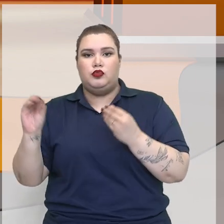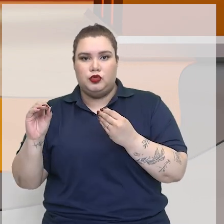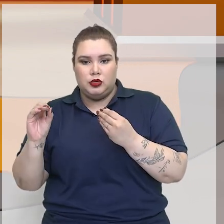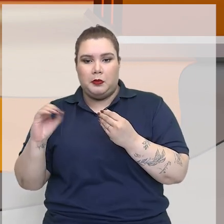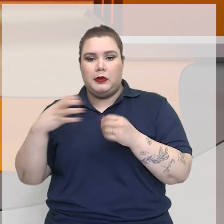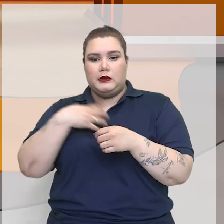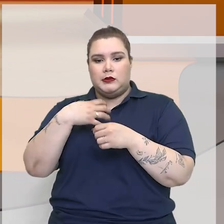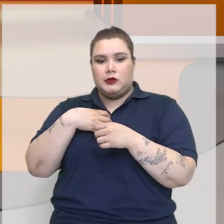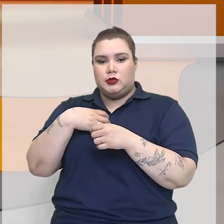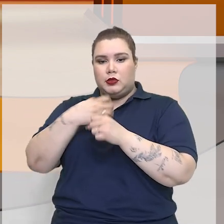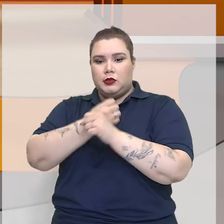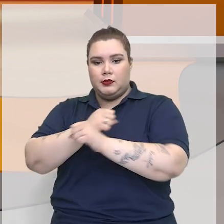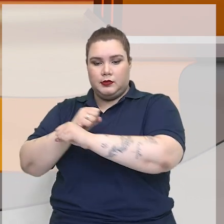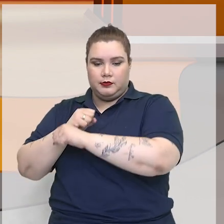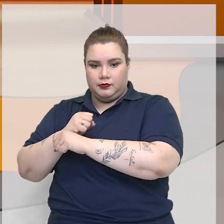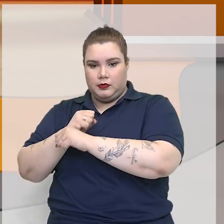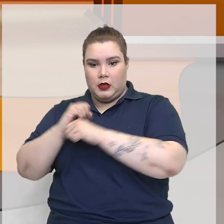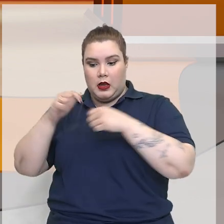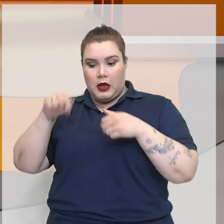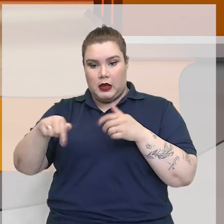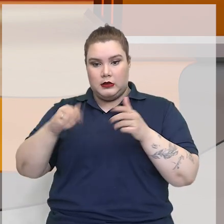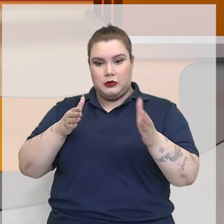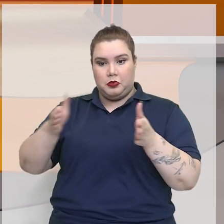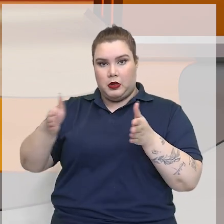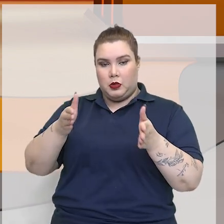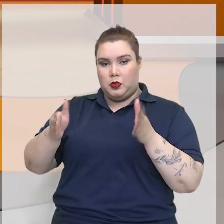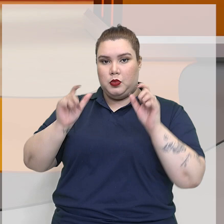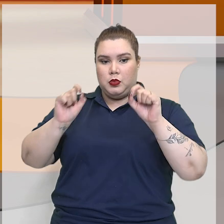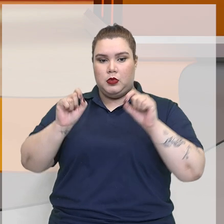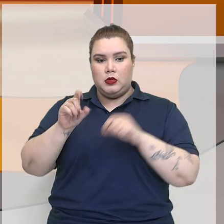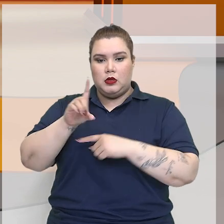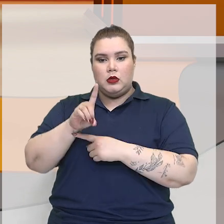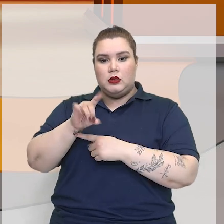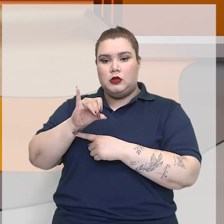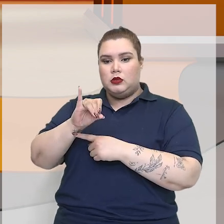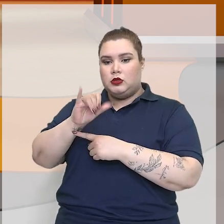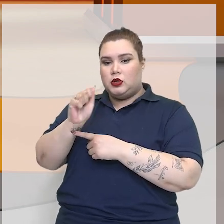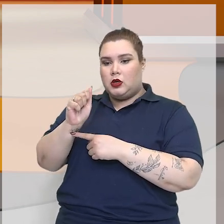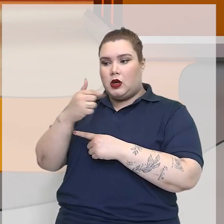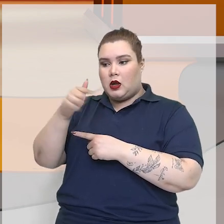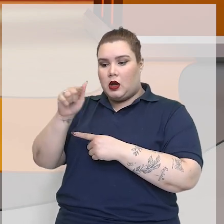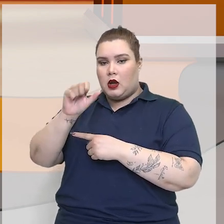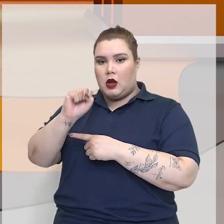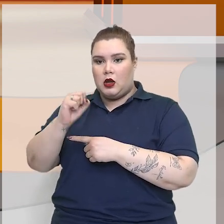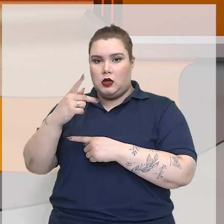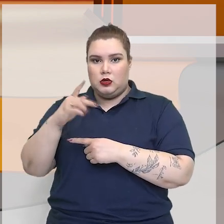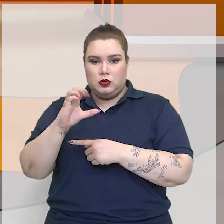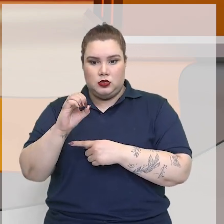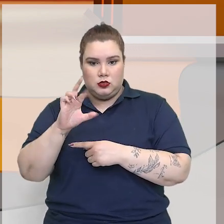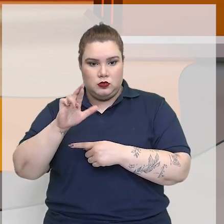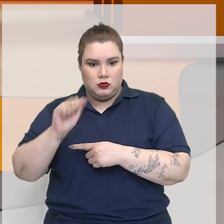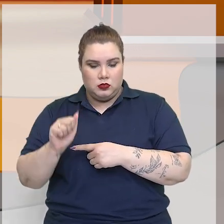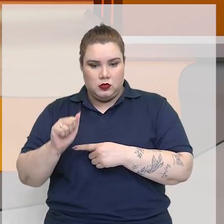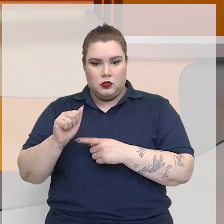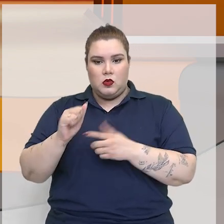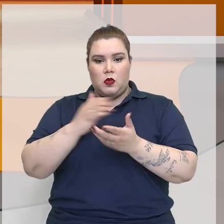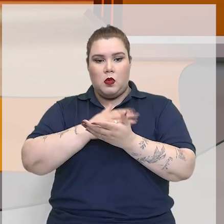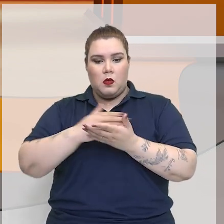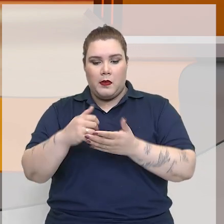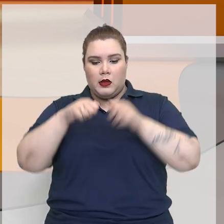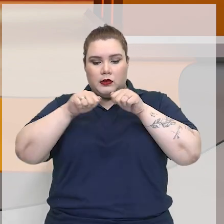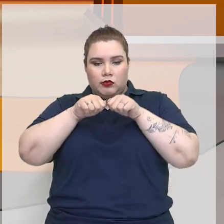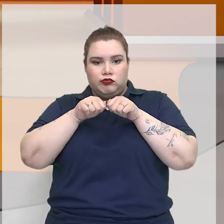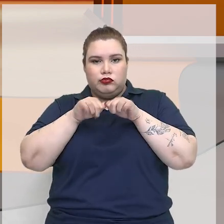proteger, chamando esse período de diáspora, quando se espalharam